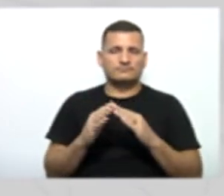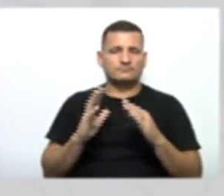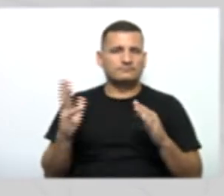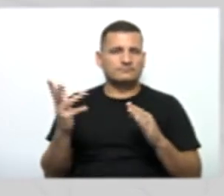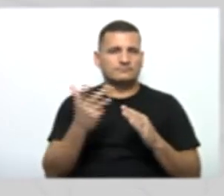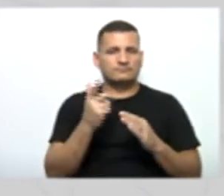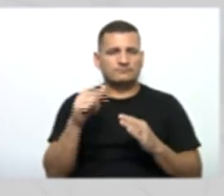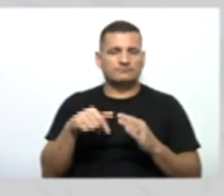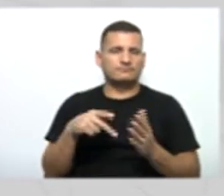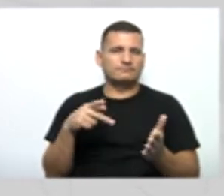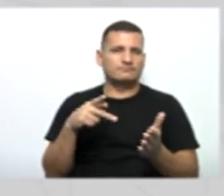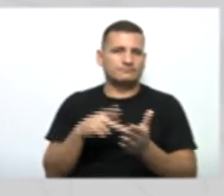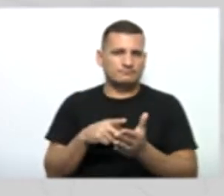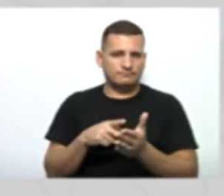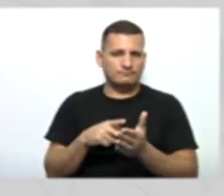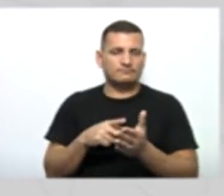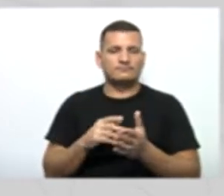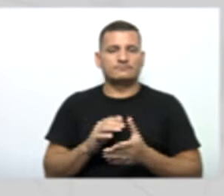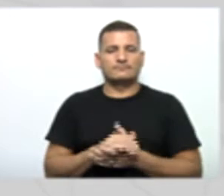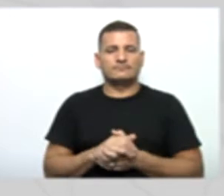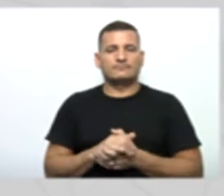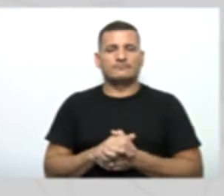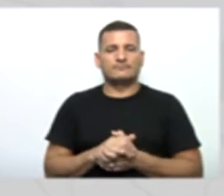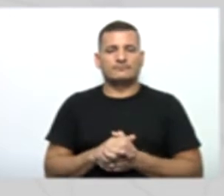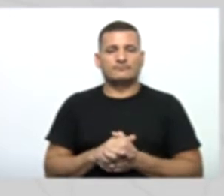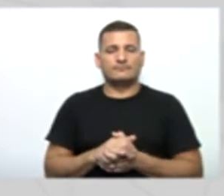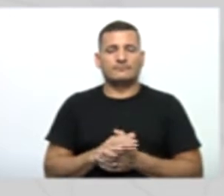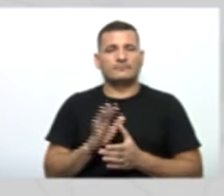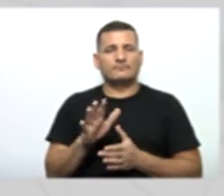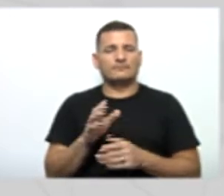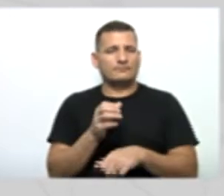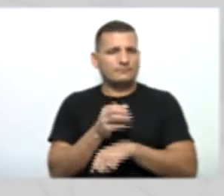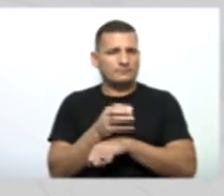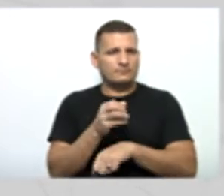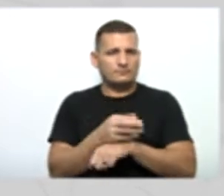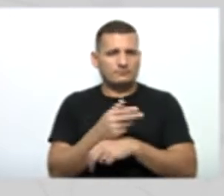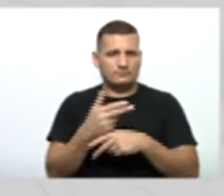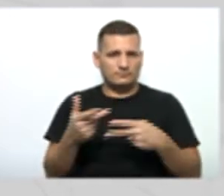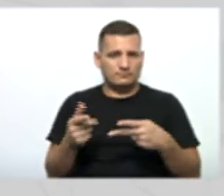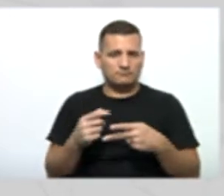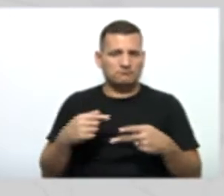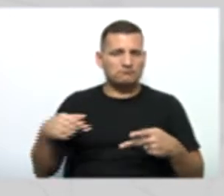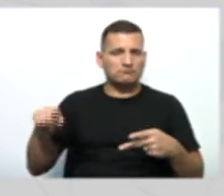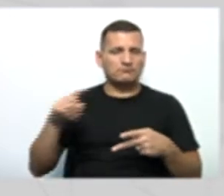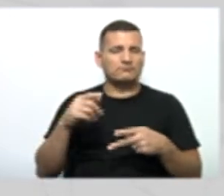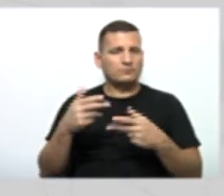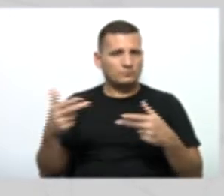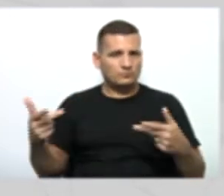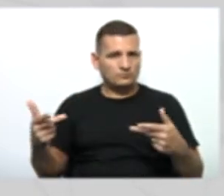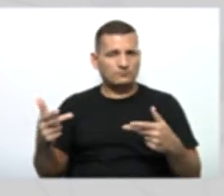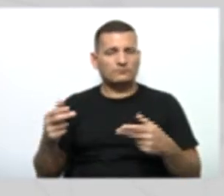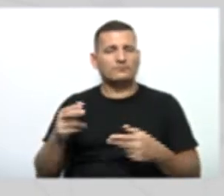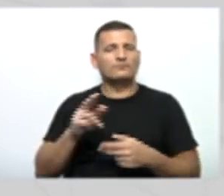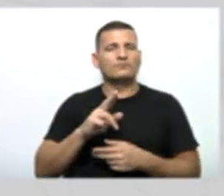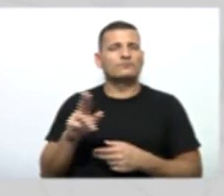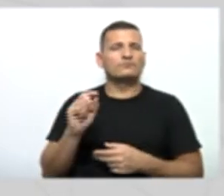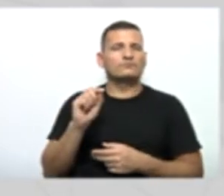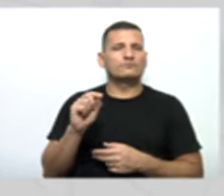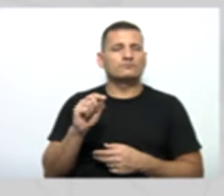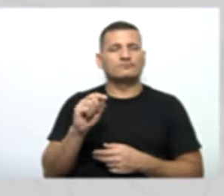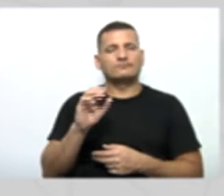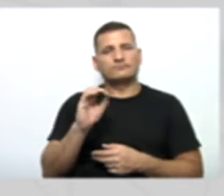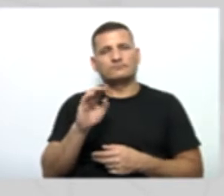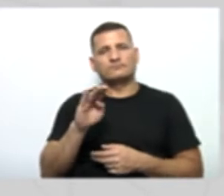no mundo real. No paradigma da orientação a objetos, essas coisas do mundo real são chamados de